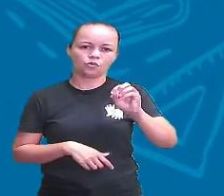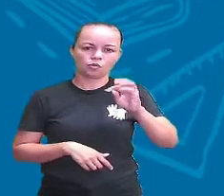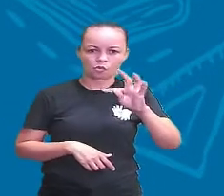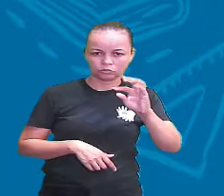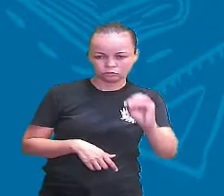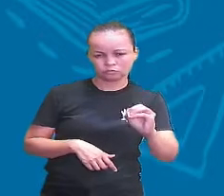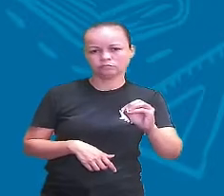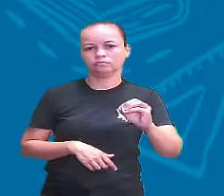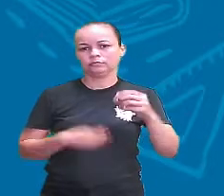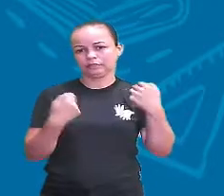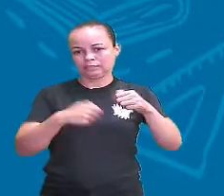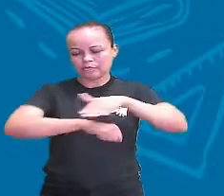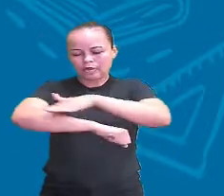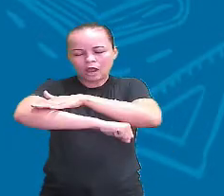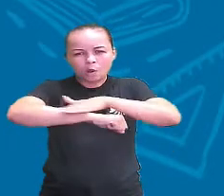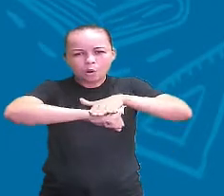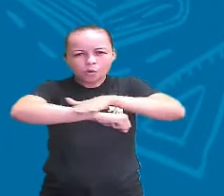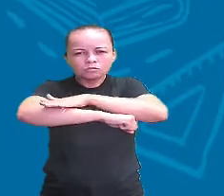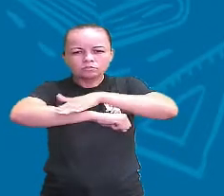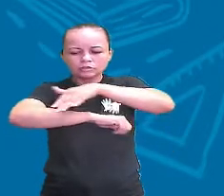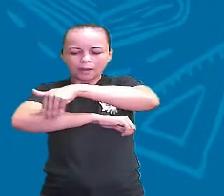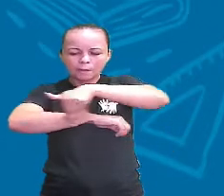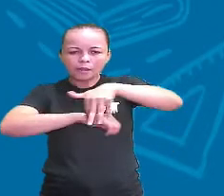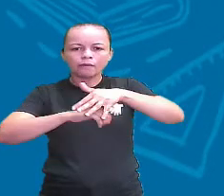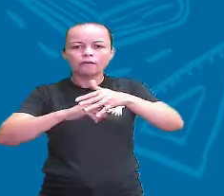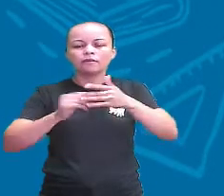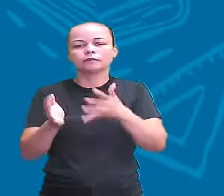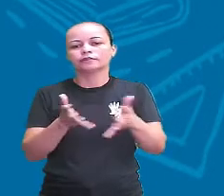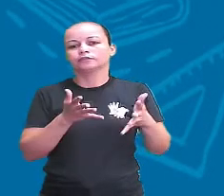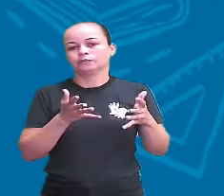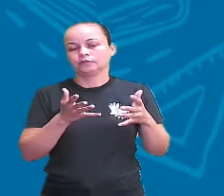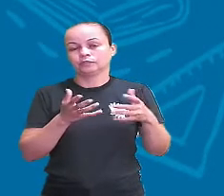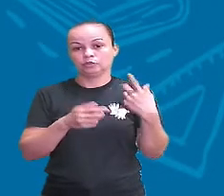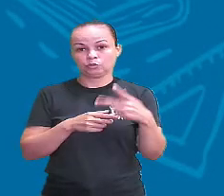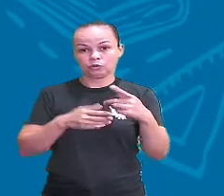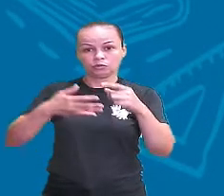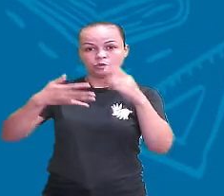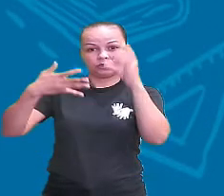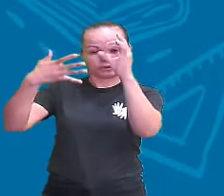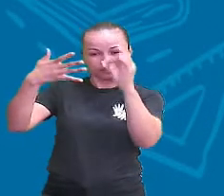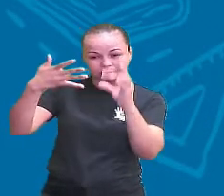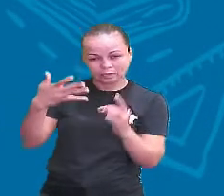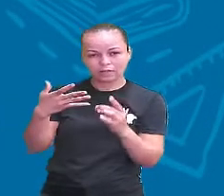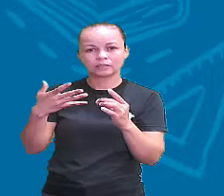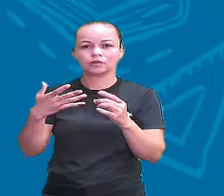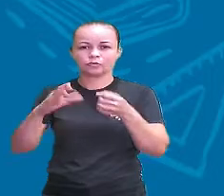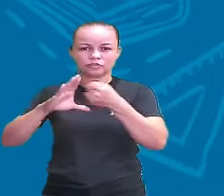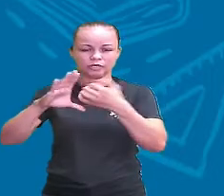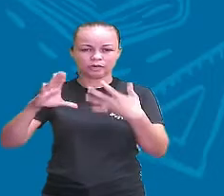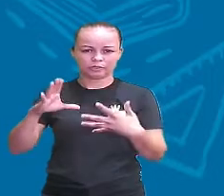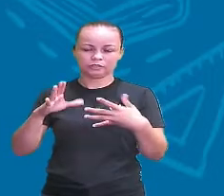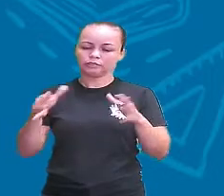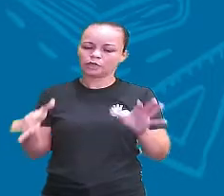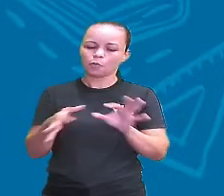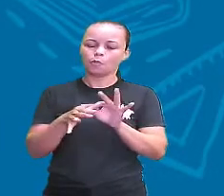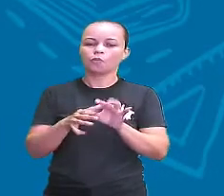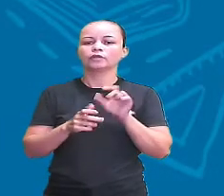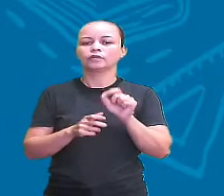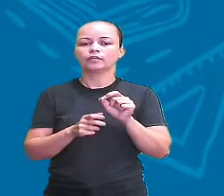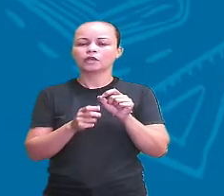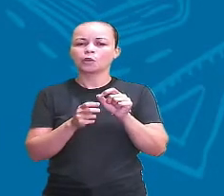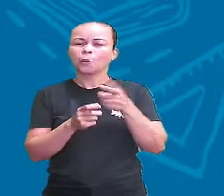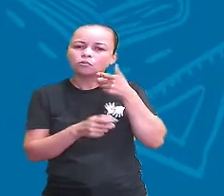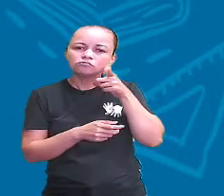Calçamento, enfim. Todas essas características, esses aspectos, eles se reúnem e a gente consegue